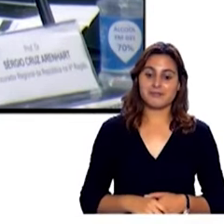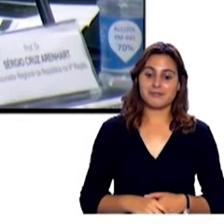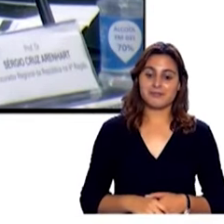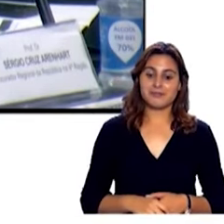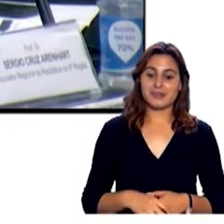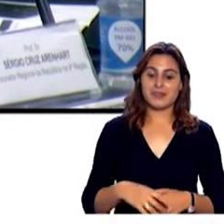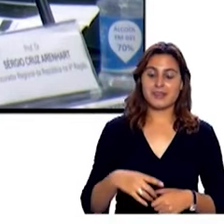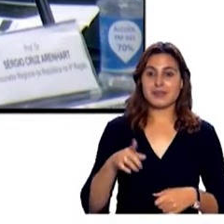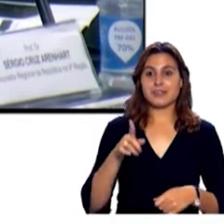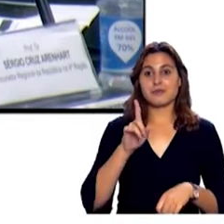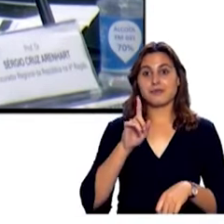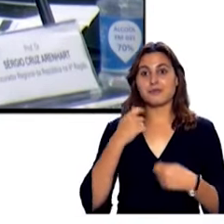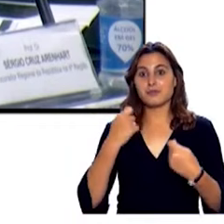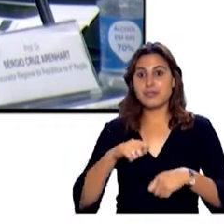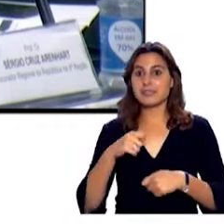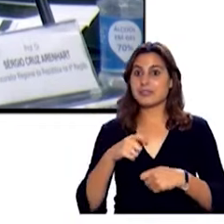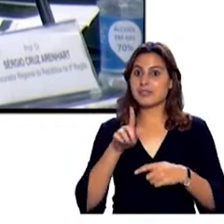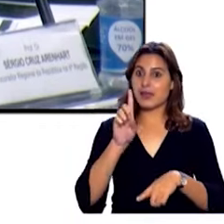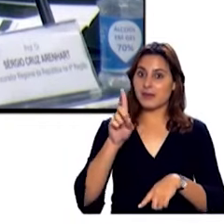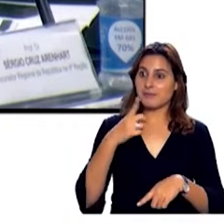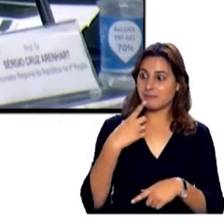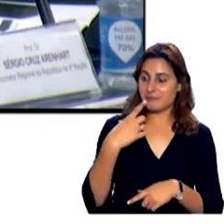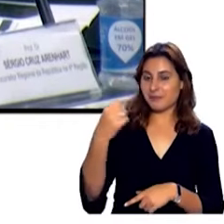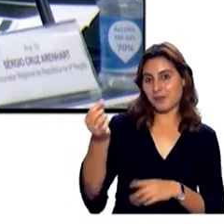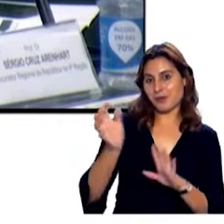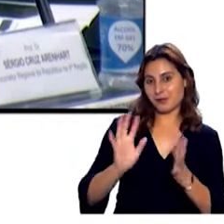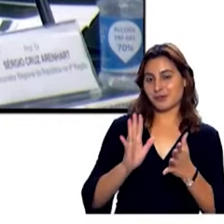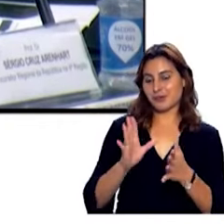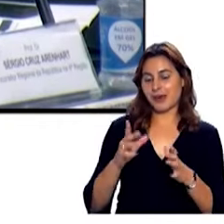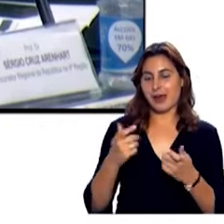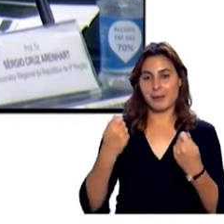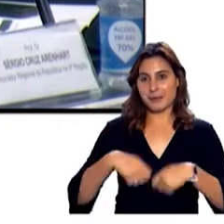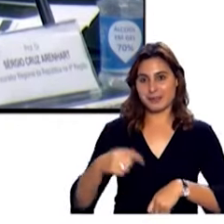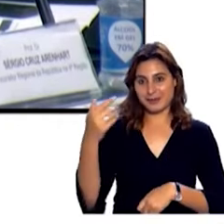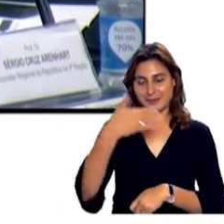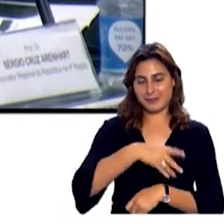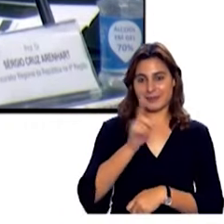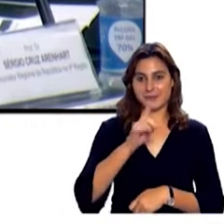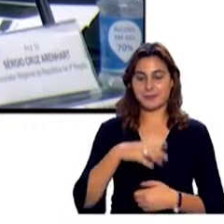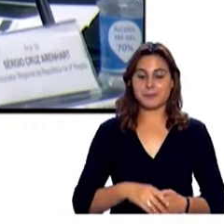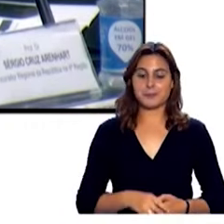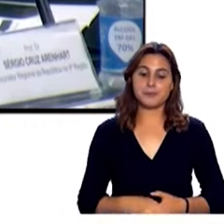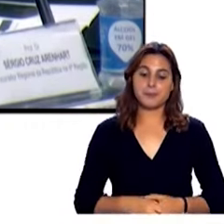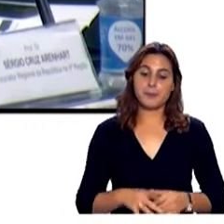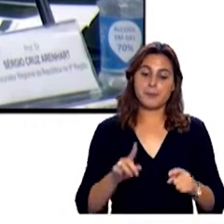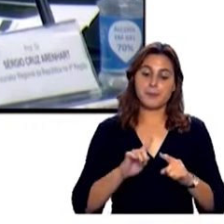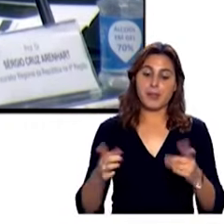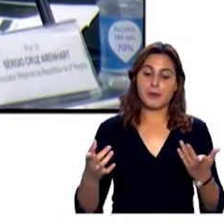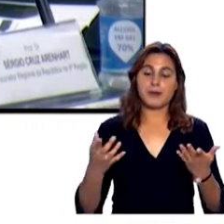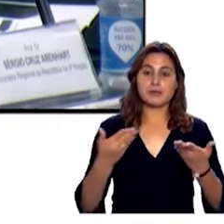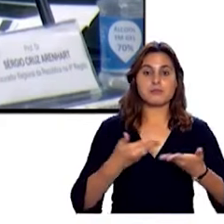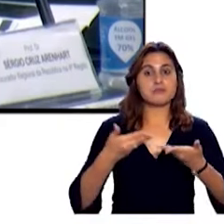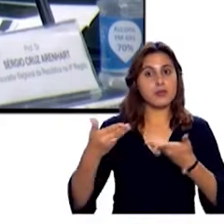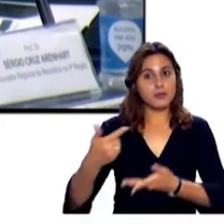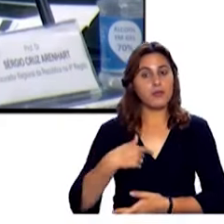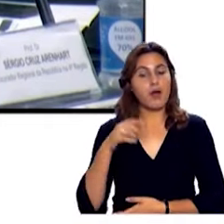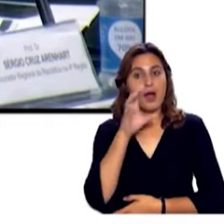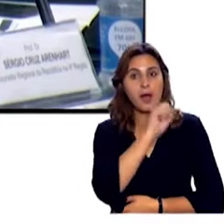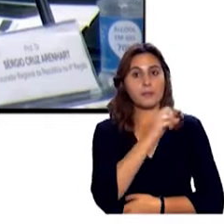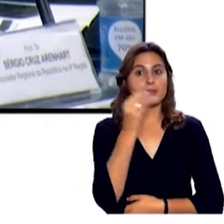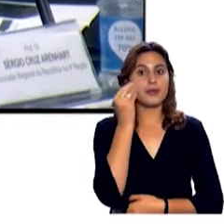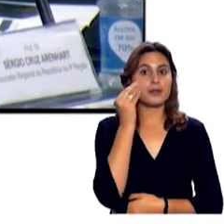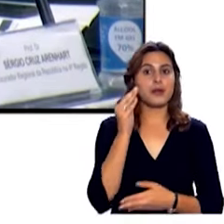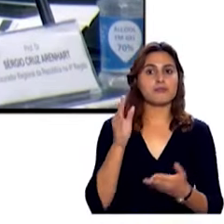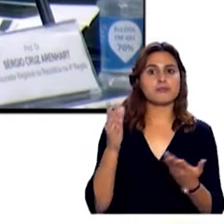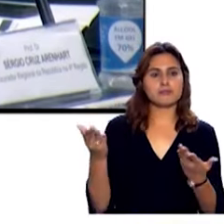nada que fazer aqui mas até por atenção e por gentileza o convite que me foi feito eu vou tentar rapidamente trazer para vocês algumas ideias que